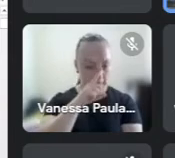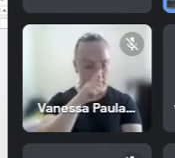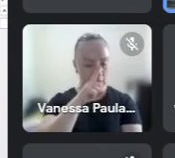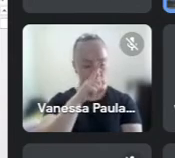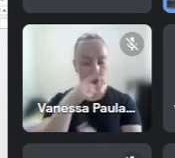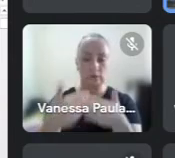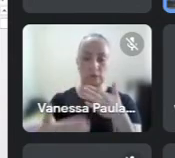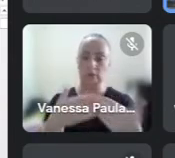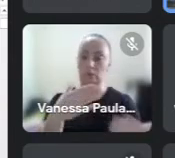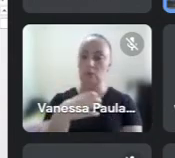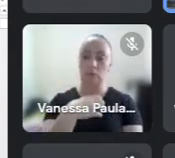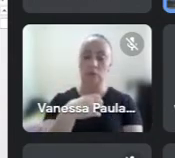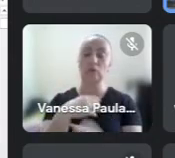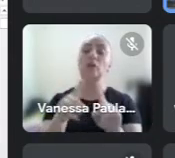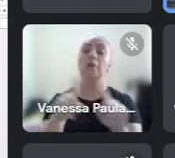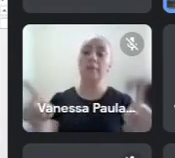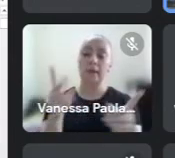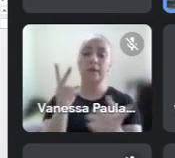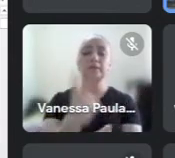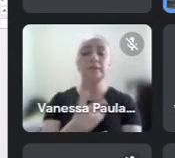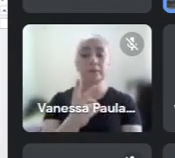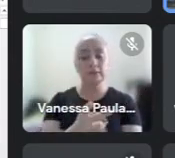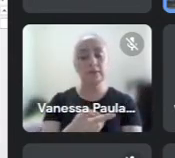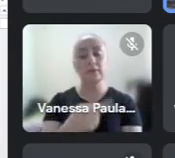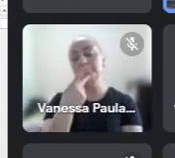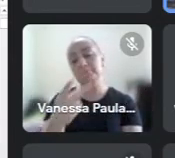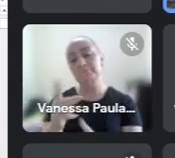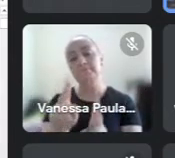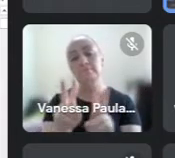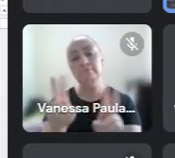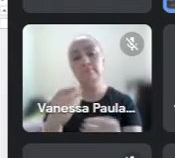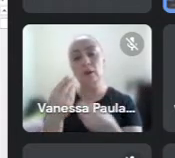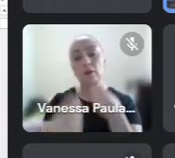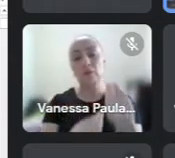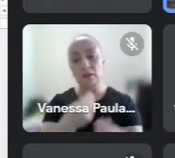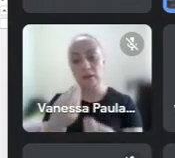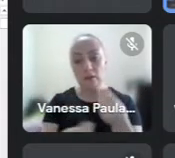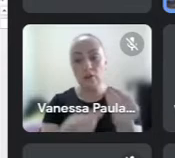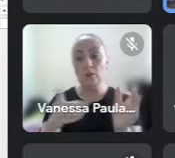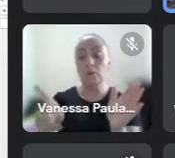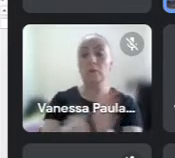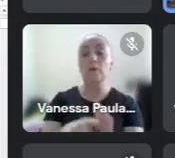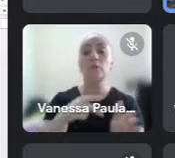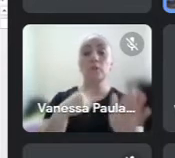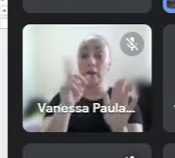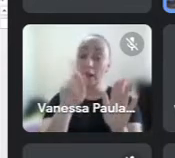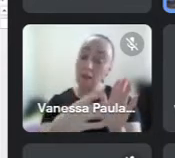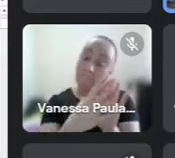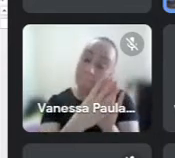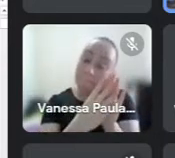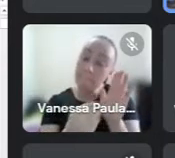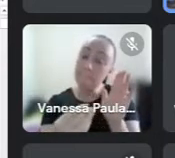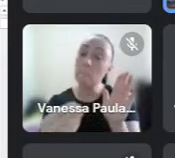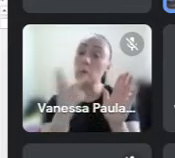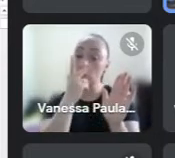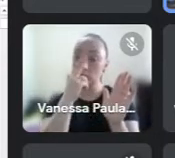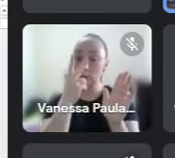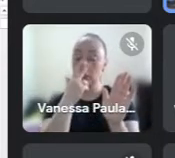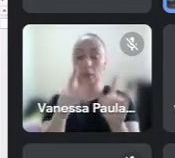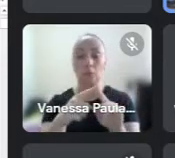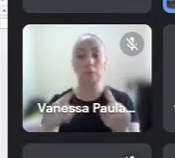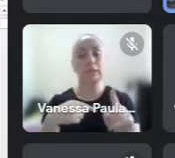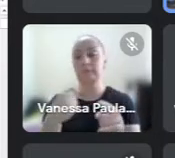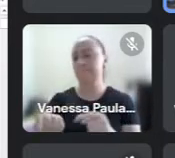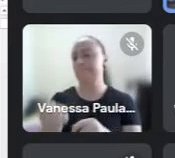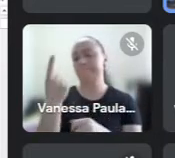mas ela tem sido mencionada como uma barragem modelo, porém, não interessa ser